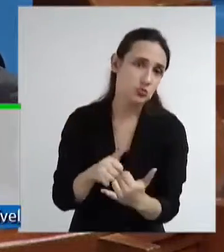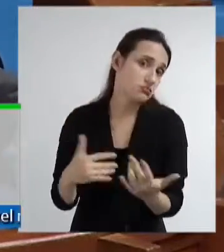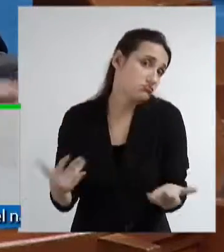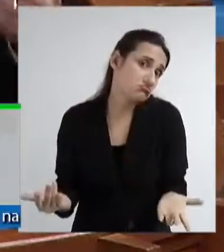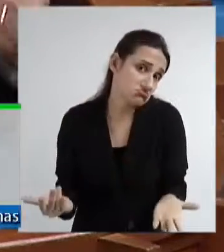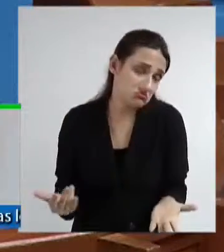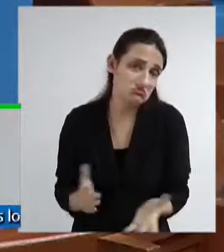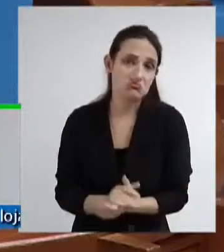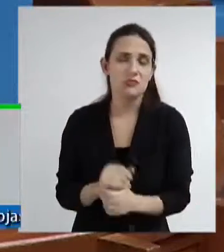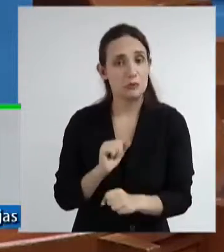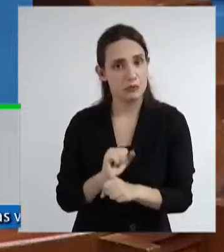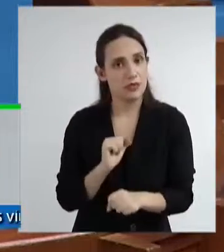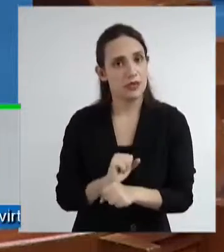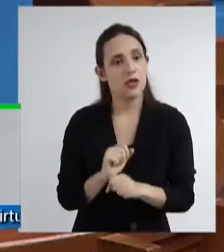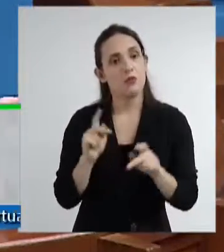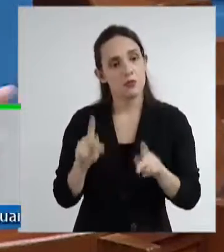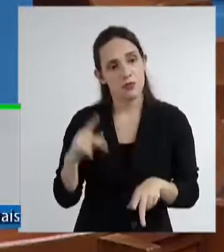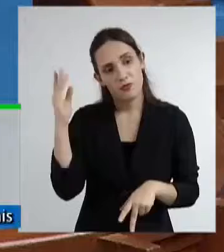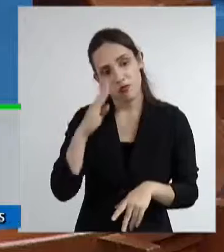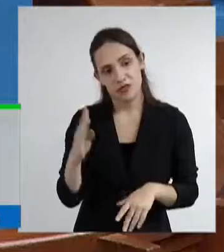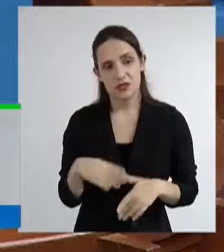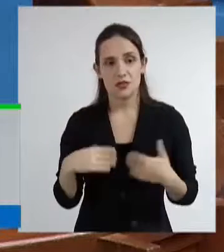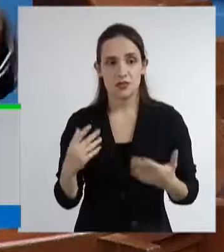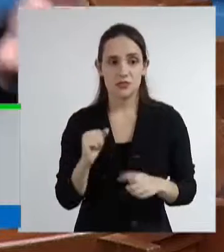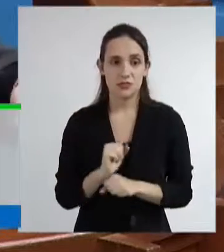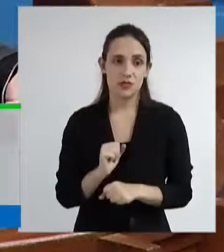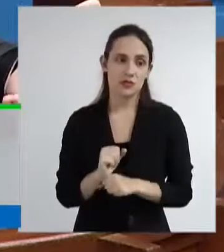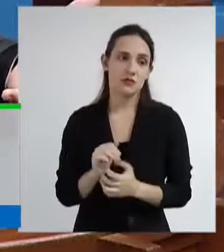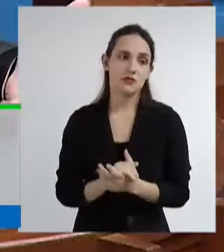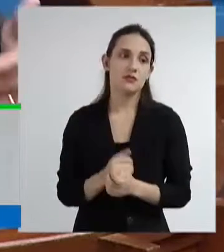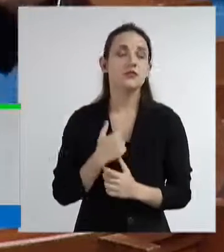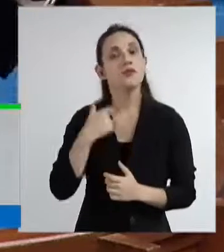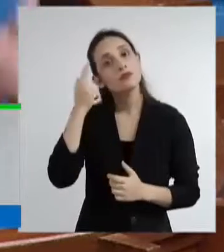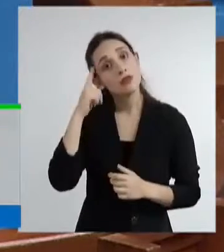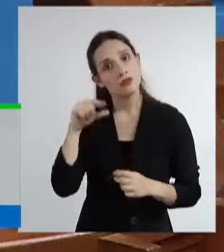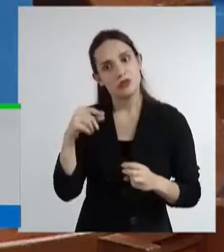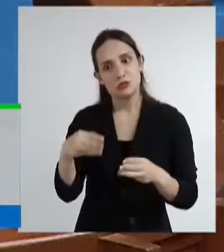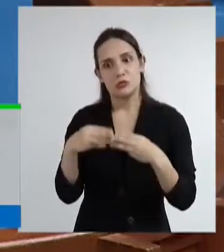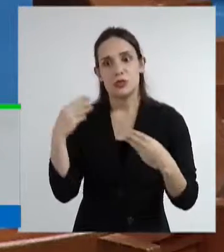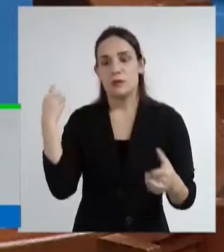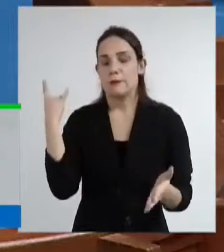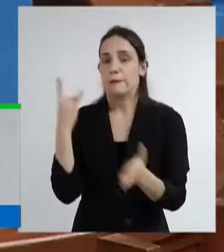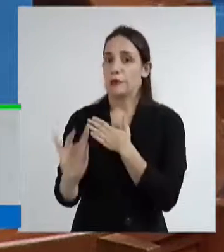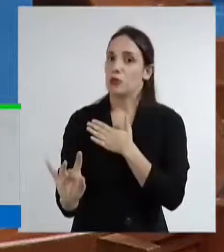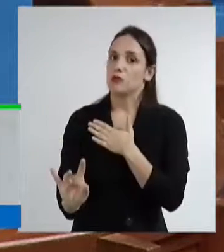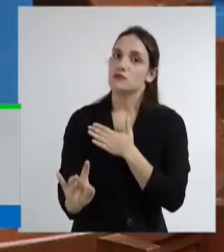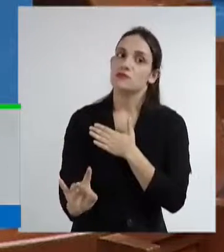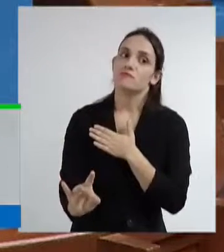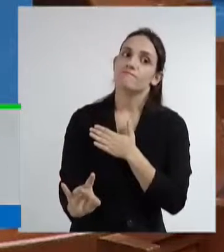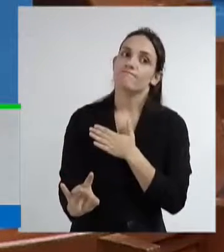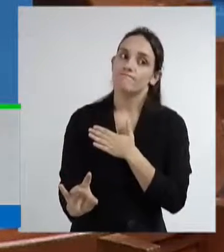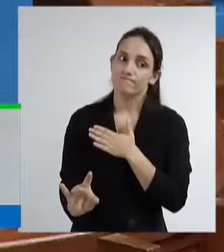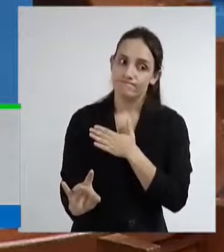de desculpas que o povo brasileiro merece. Portanto, eu acho que a nota de repúdio é muito drástica nesse momento,